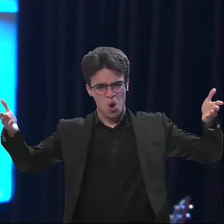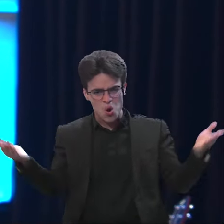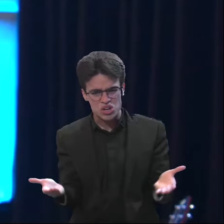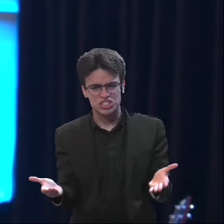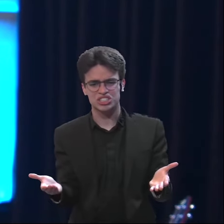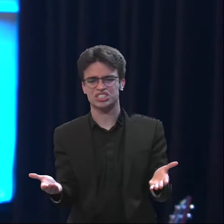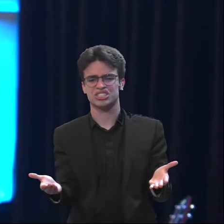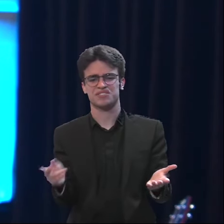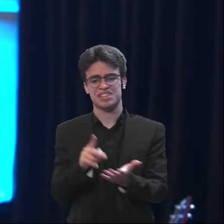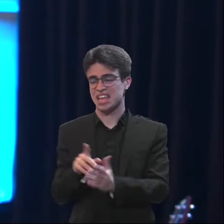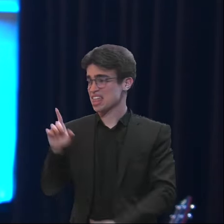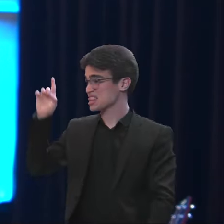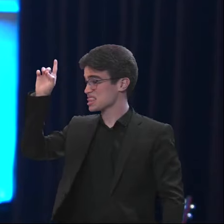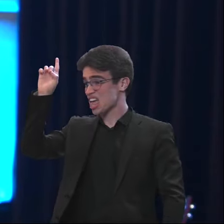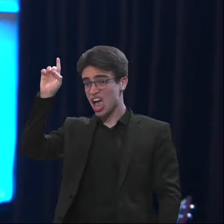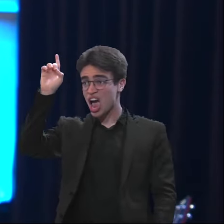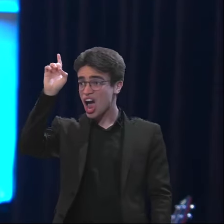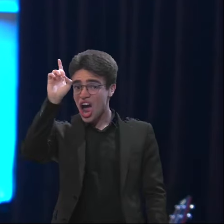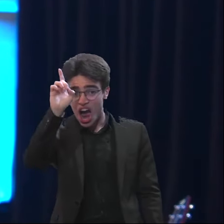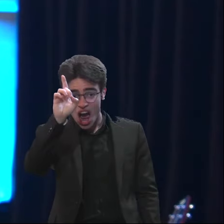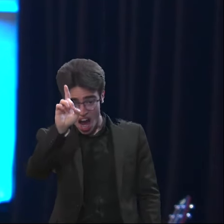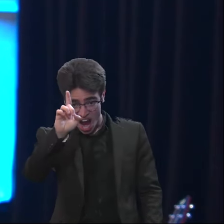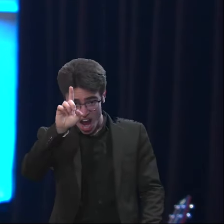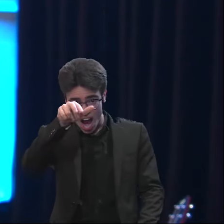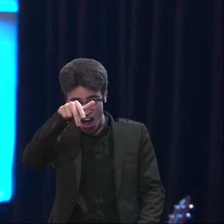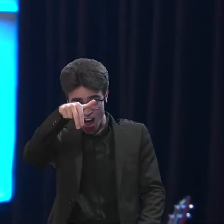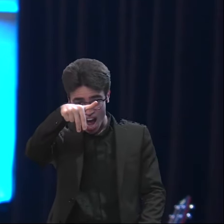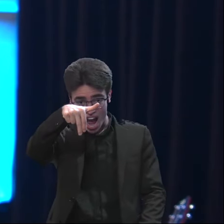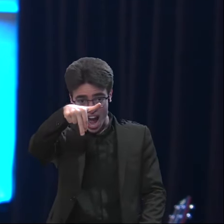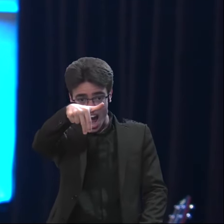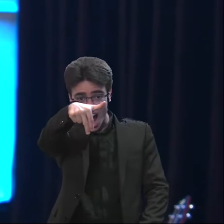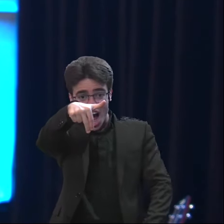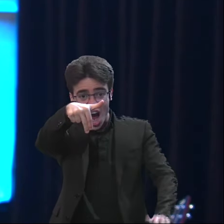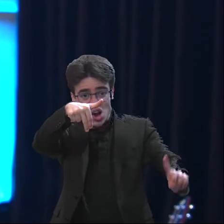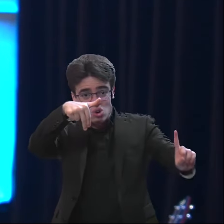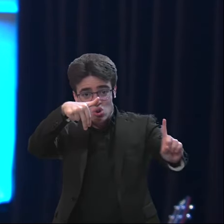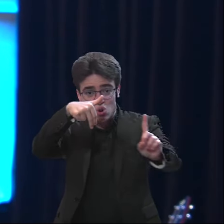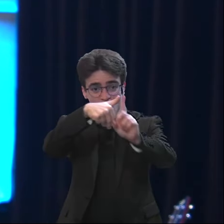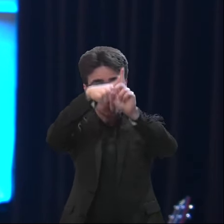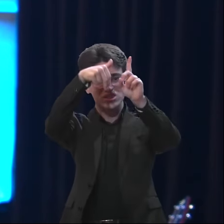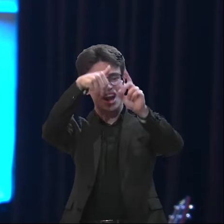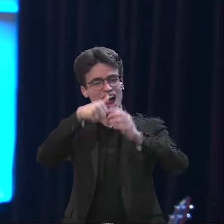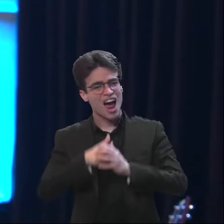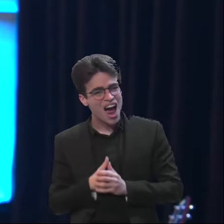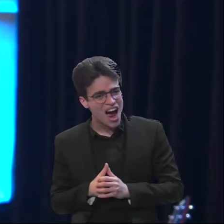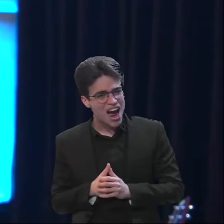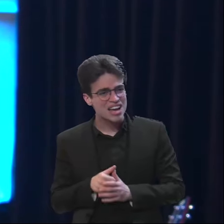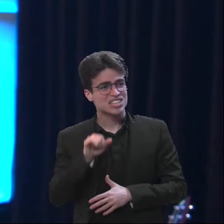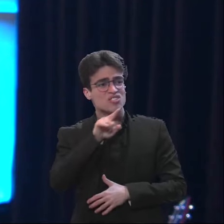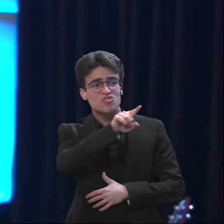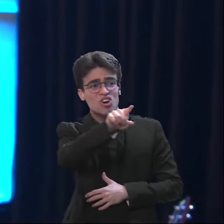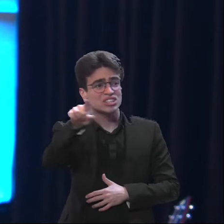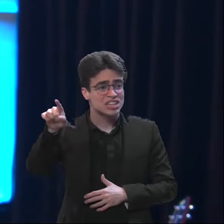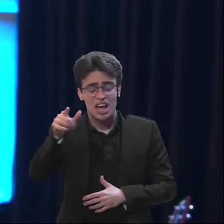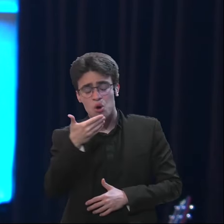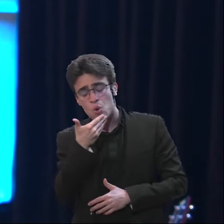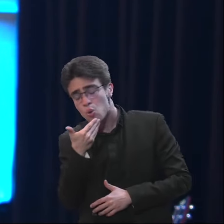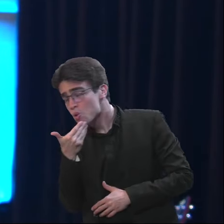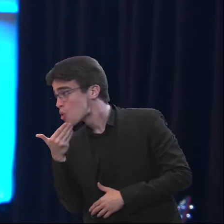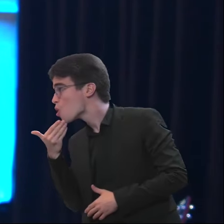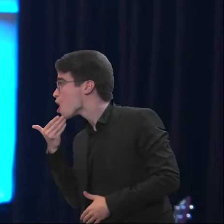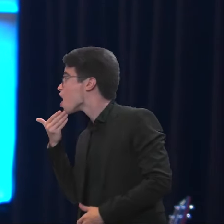Deus te encontrar neste lugar, se você o procurá-lo, se você elevar os seus